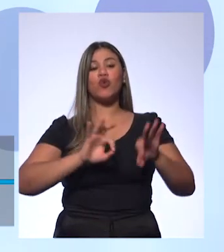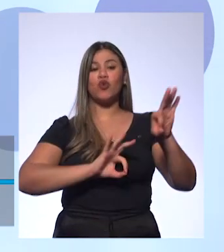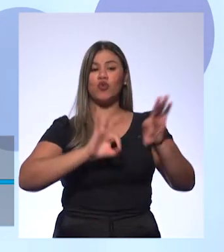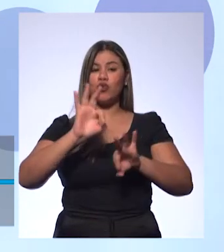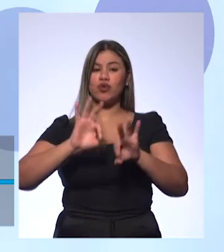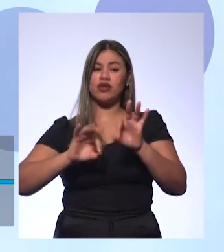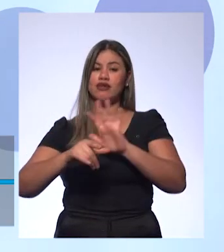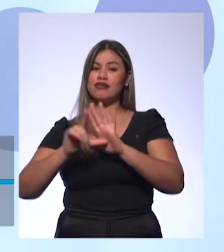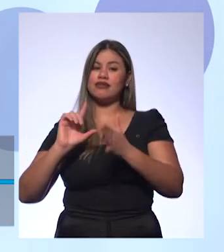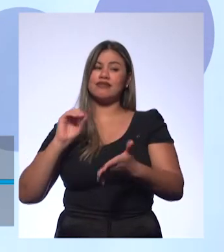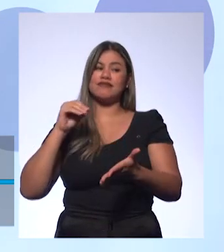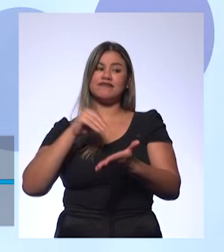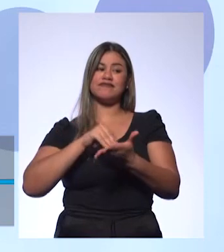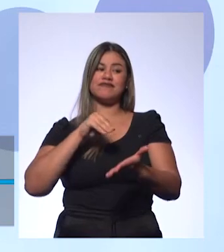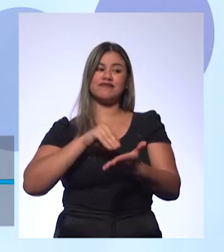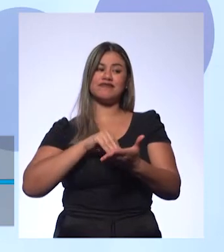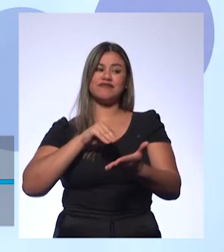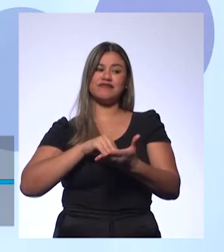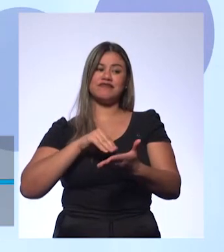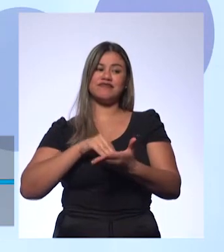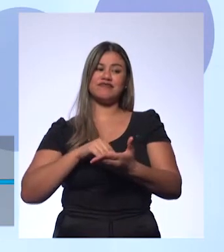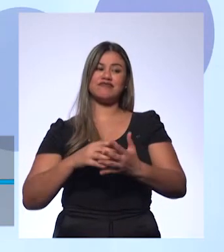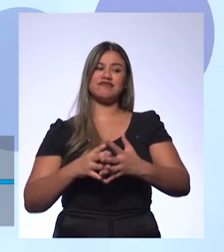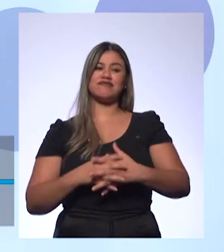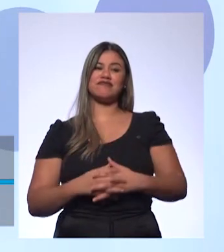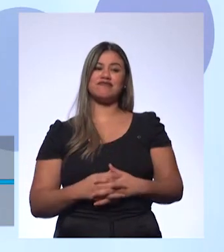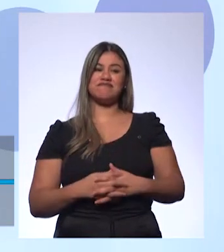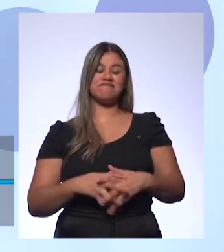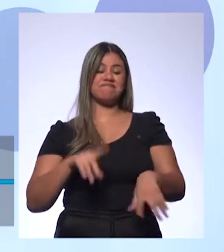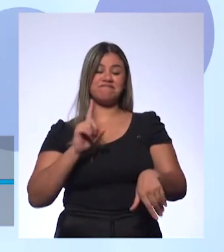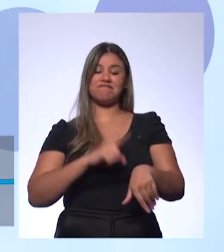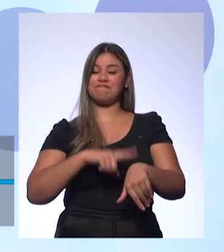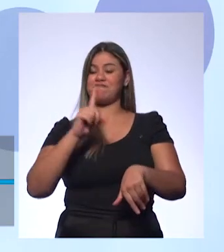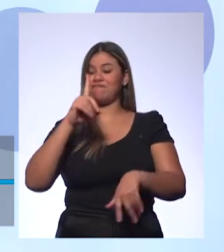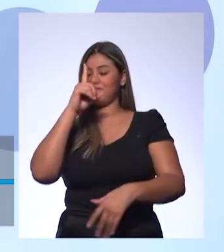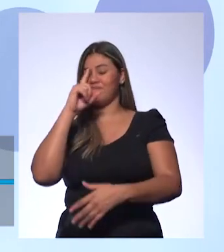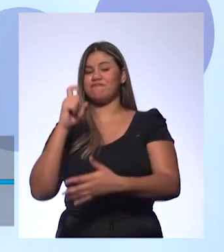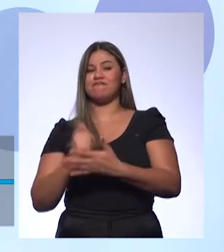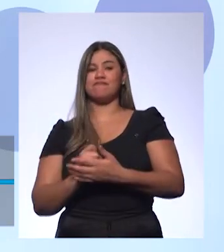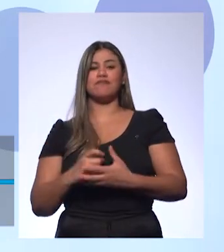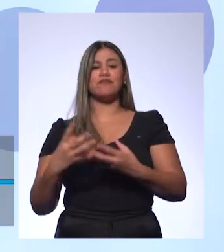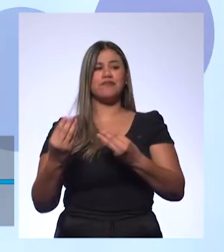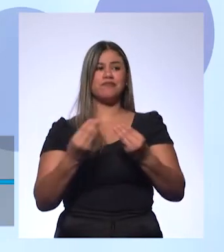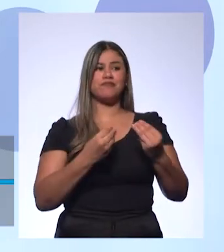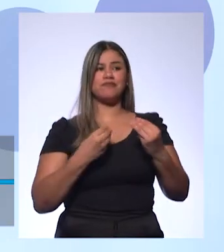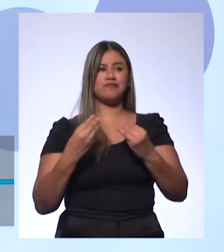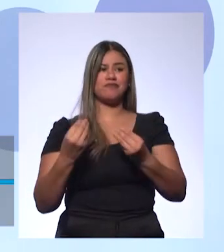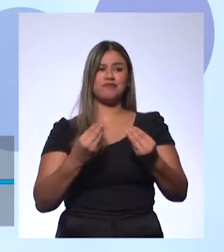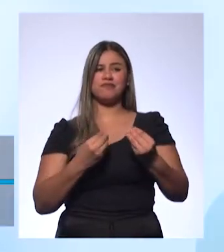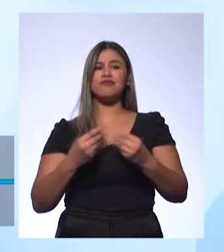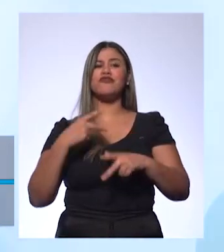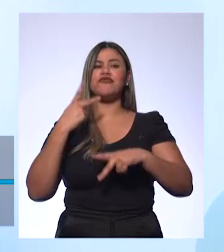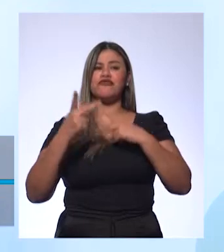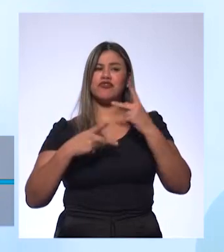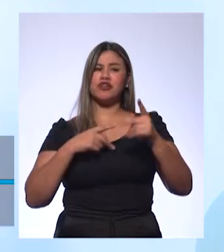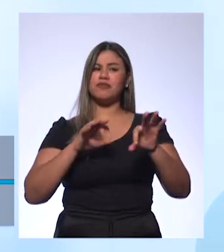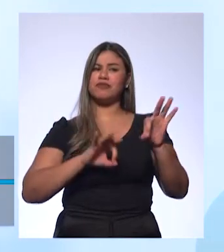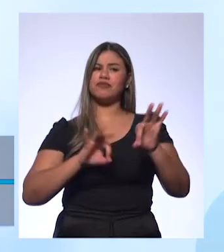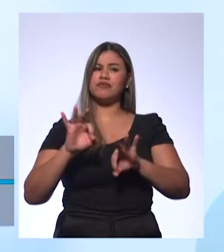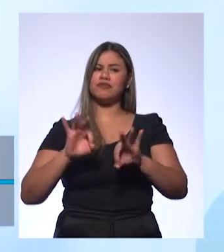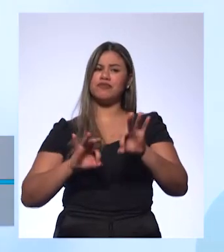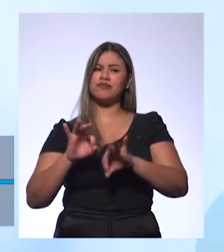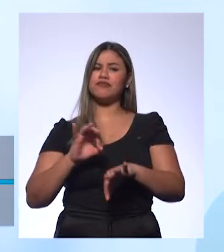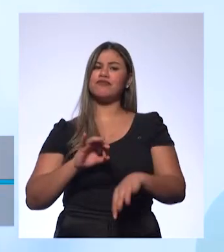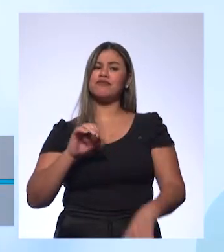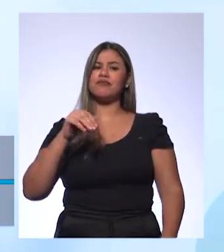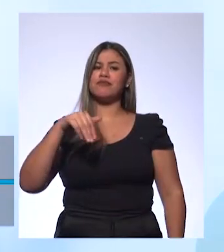planejamento antes, então ela resolveu montar de uma hora para outra. A maioria que fala em organização... Gostei dessa questão do planejamento. Quem foi o aluno